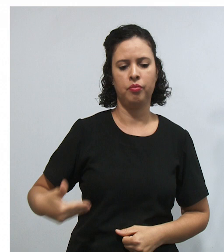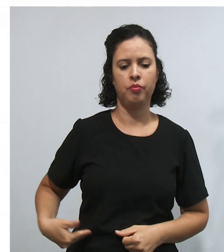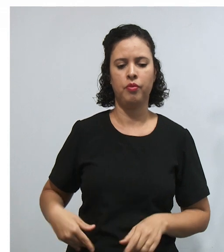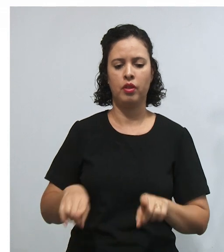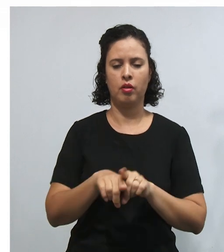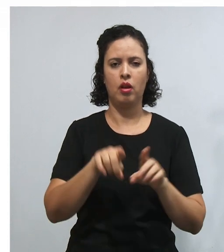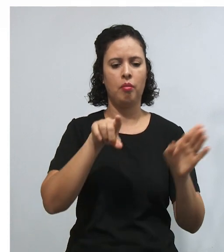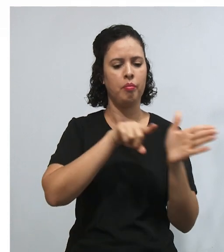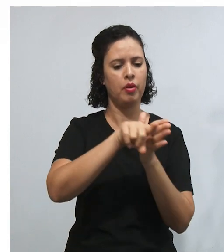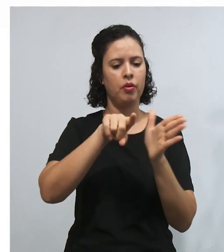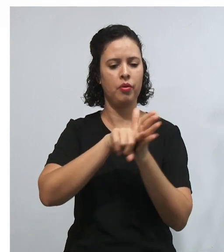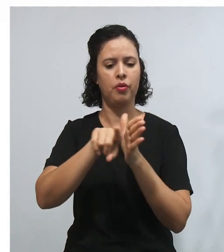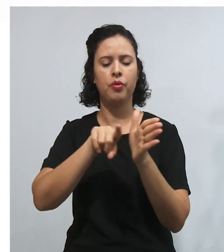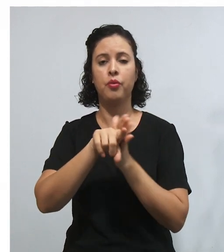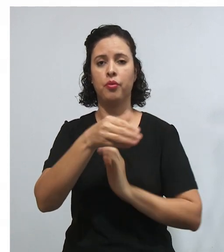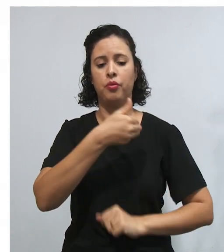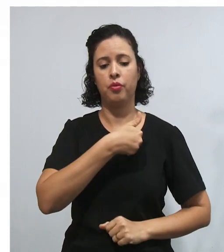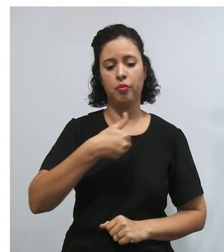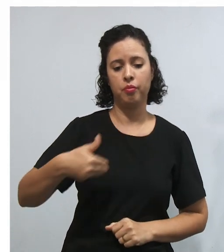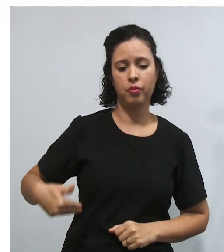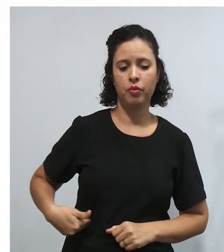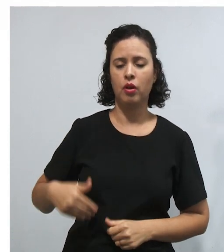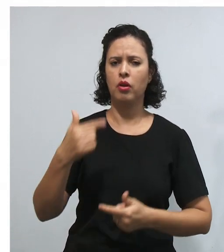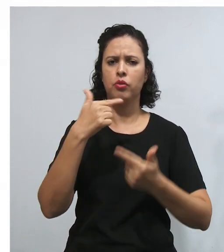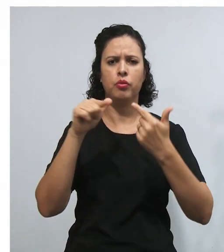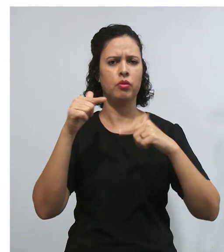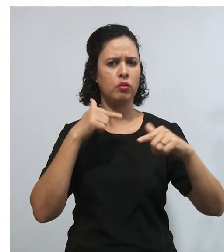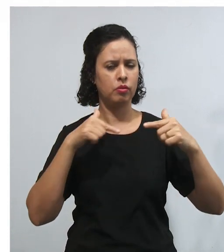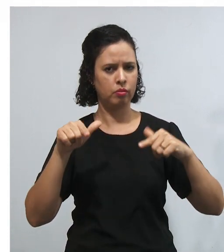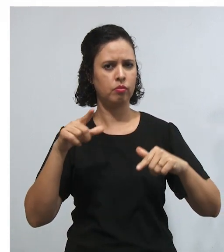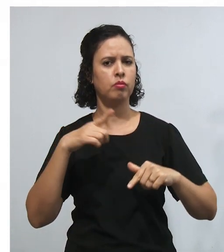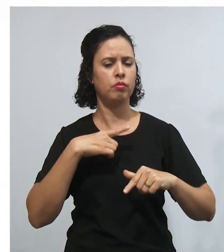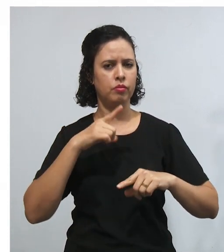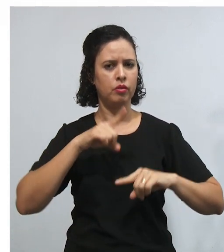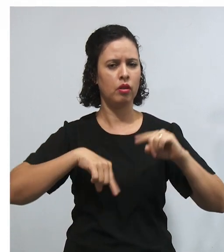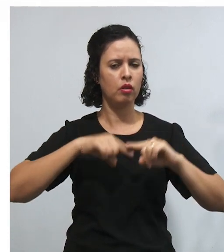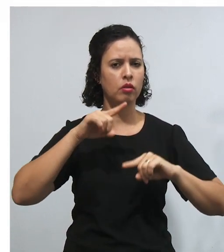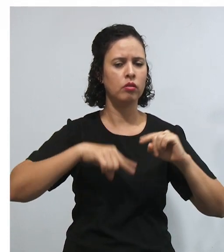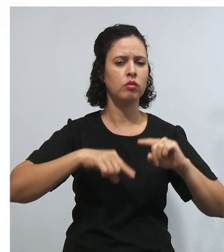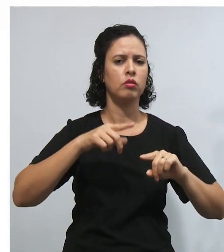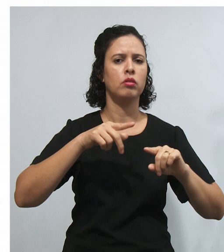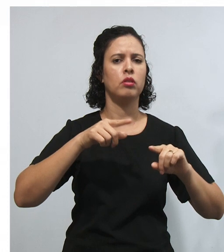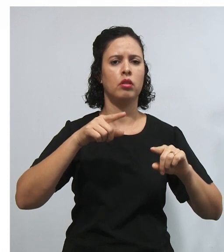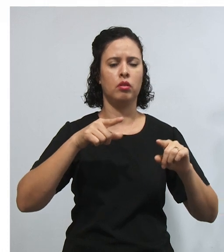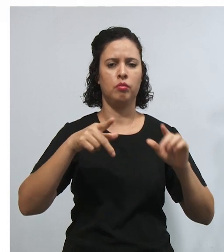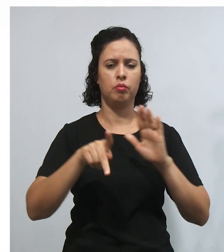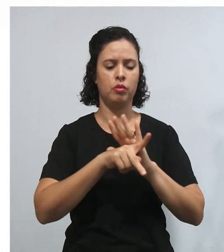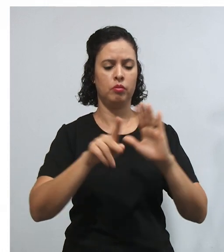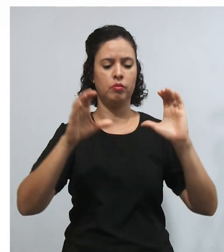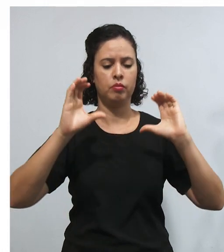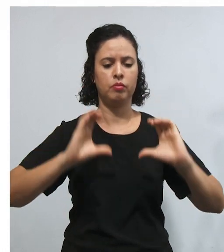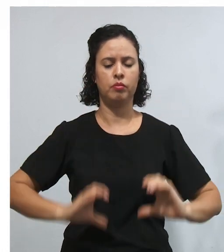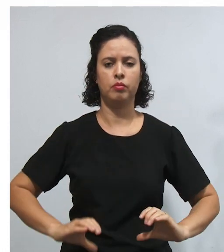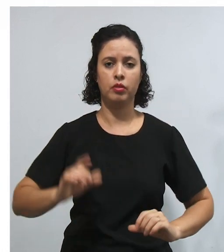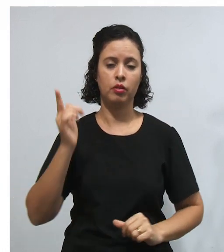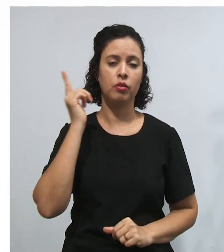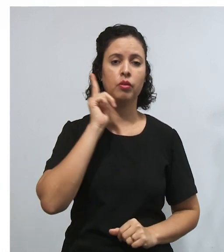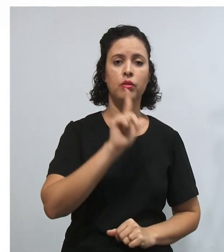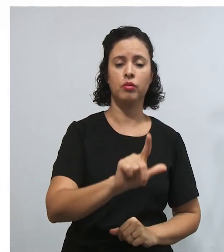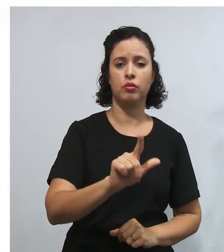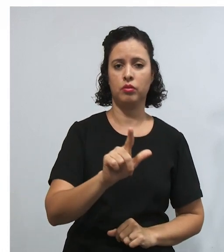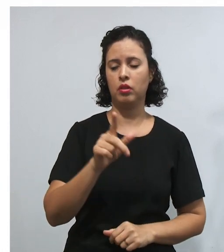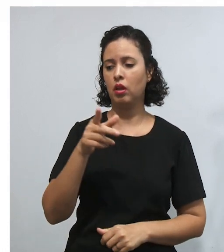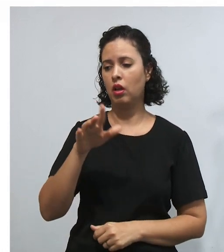consultas públicas, entre outros instrumentos que também são postos à disposição do cidadão para poder fazer a